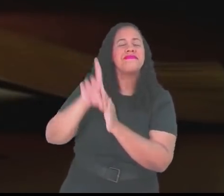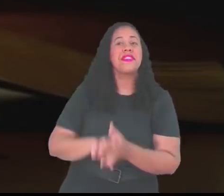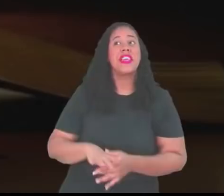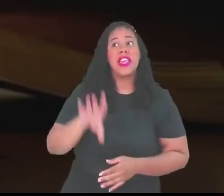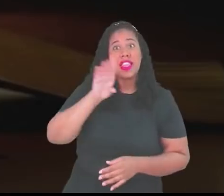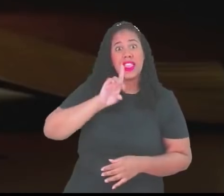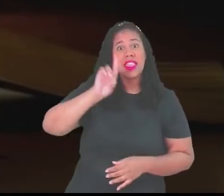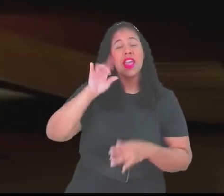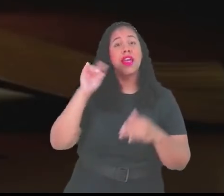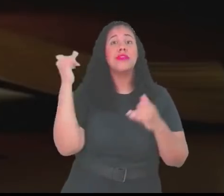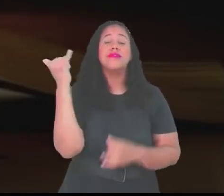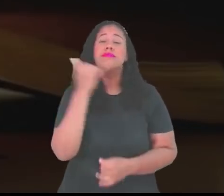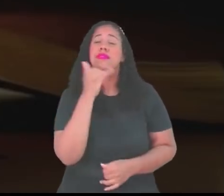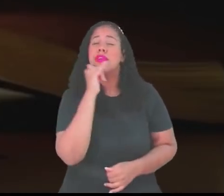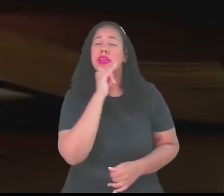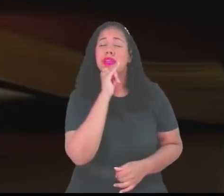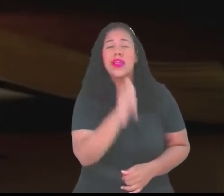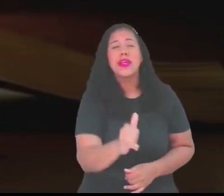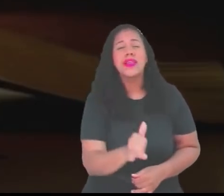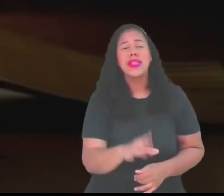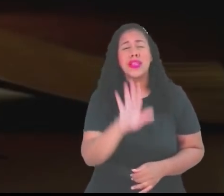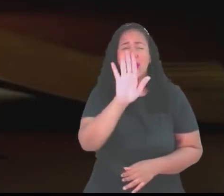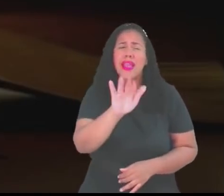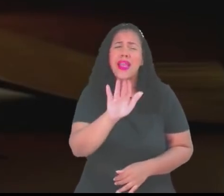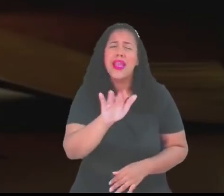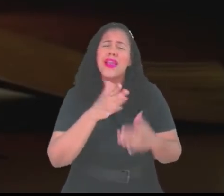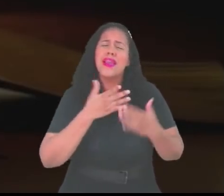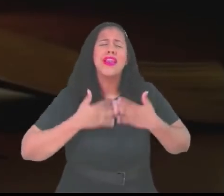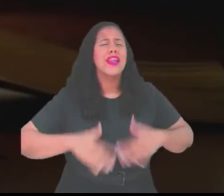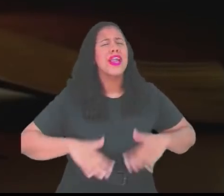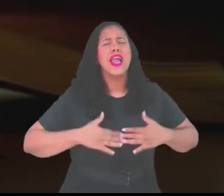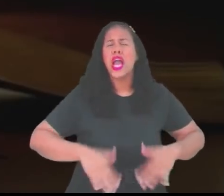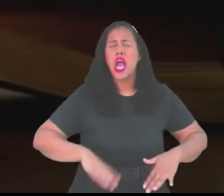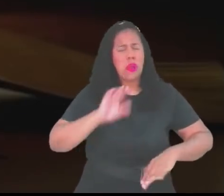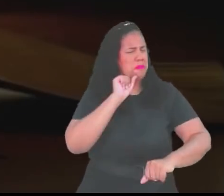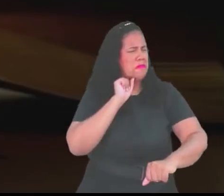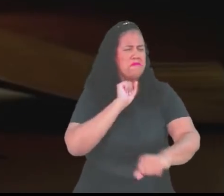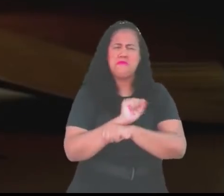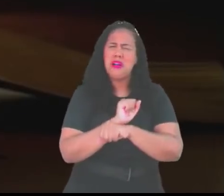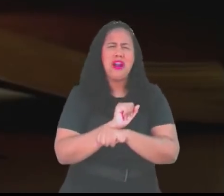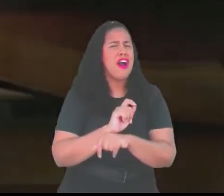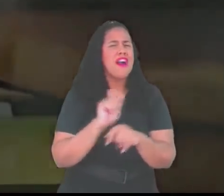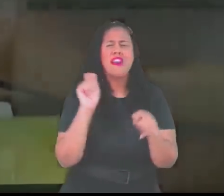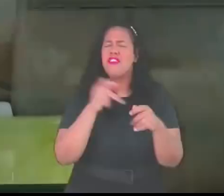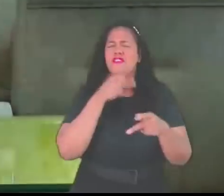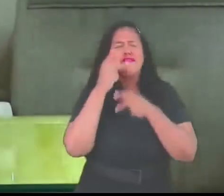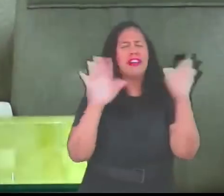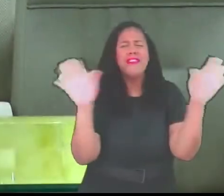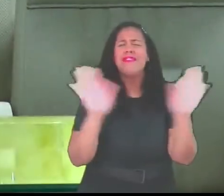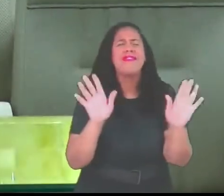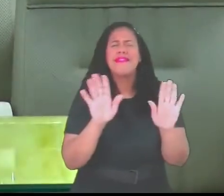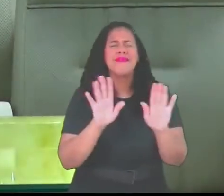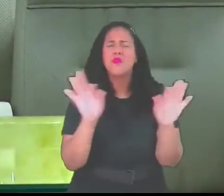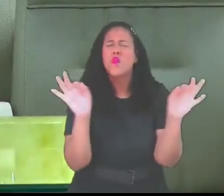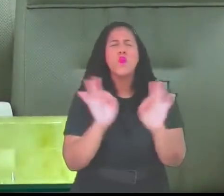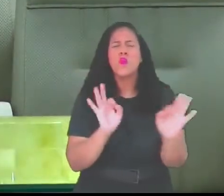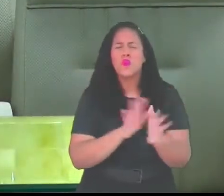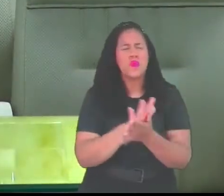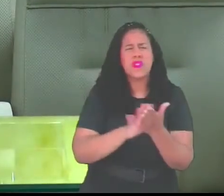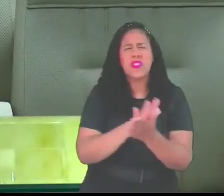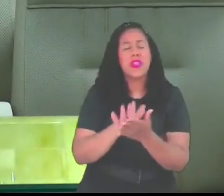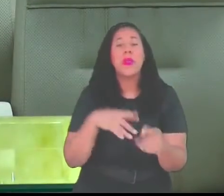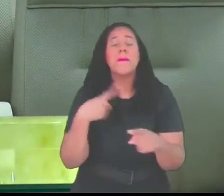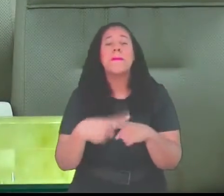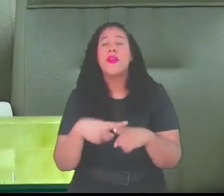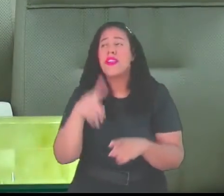Deus está dizendo: fique quieto, não se mova, não diga nada, não fale nada,